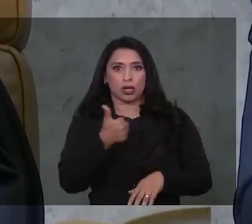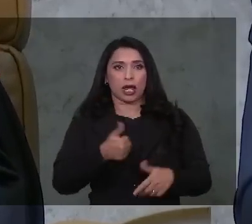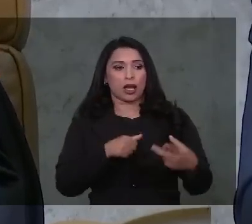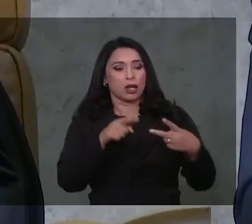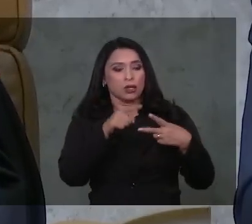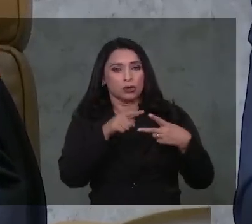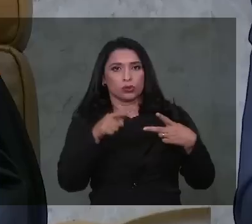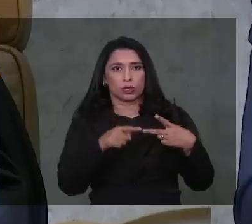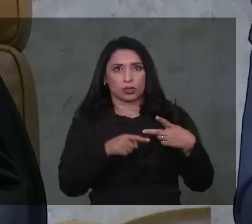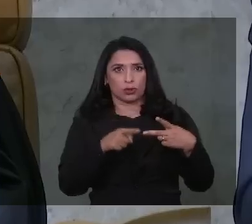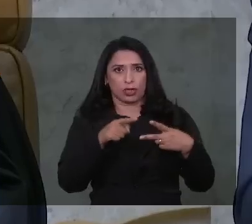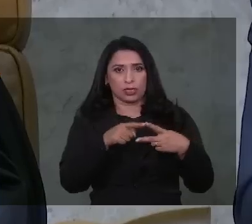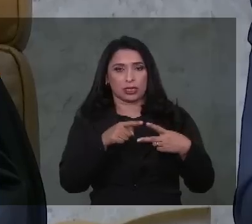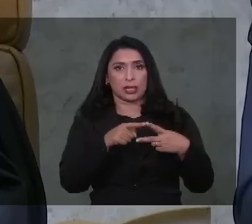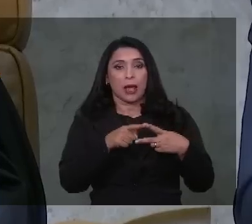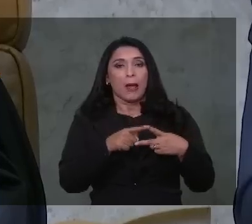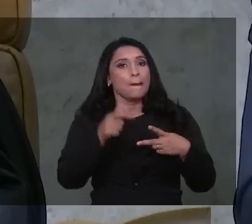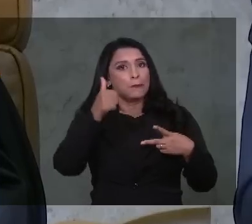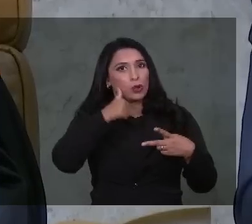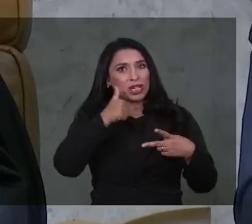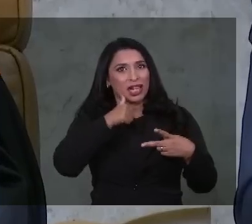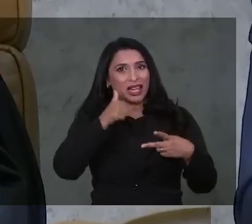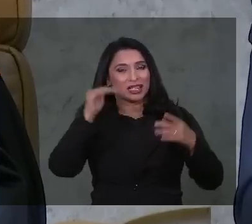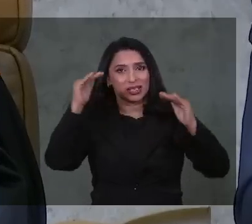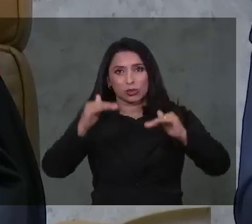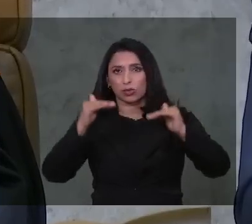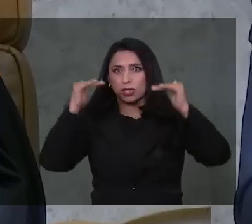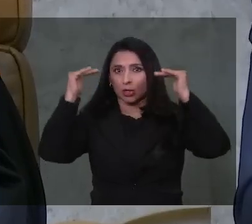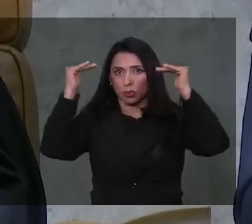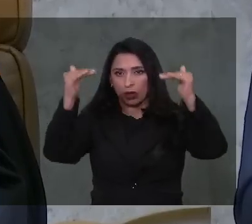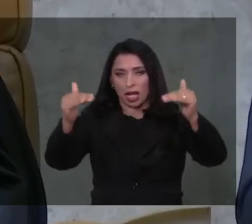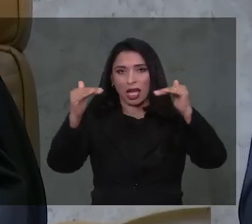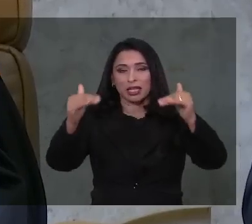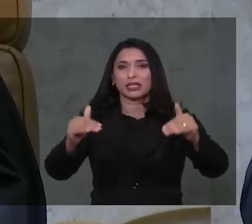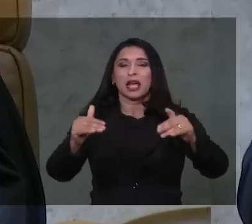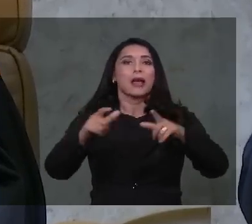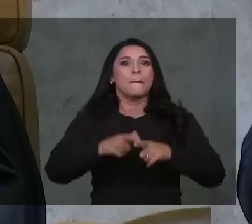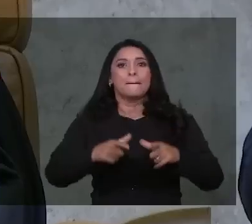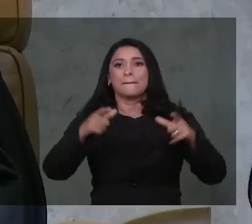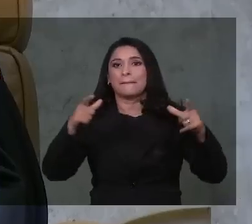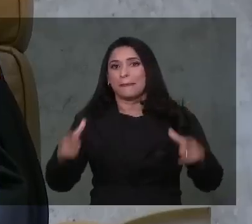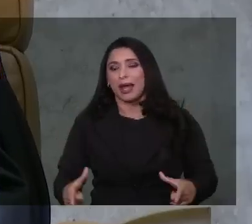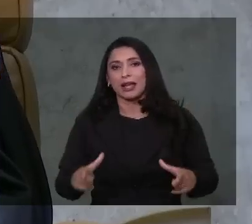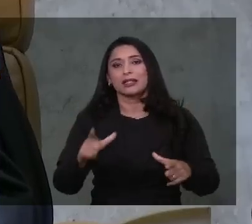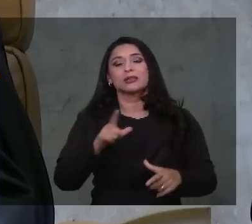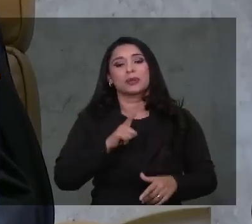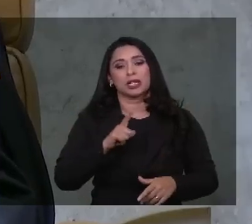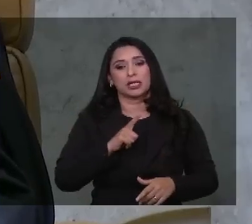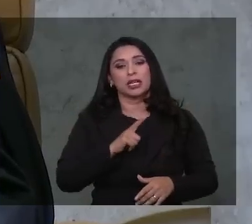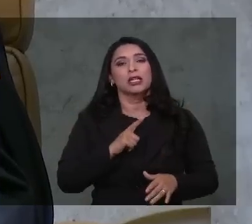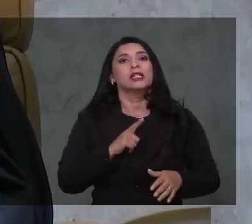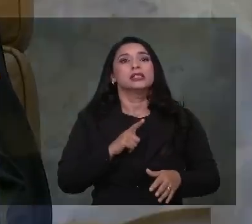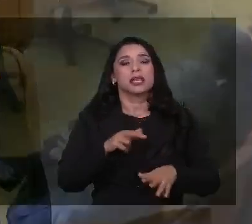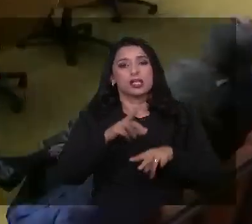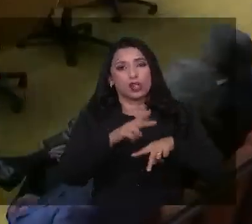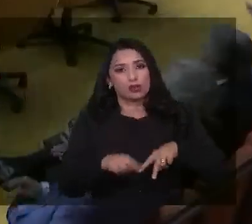aumentar a participação de mulheres nos tribunais com critérios de promoção que levem em conta a paridade de